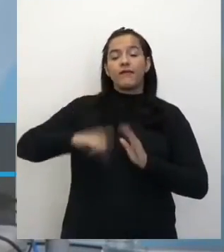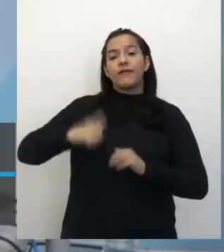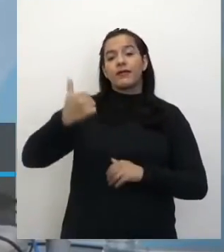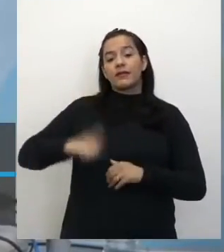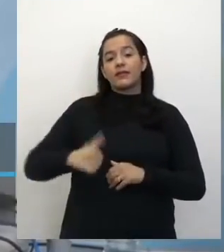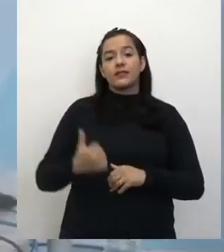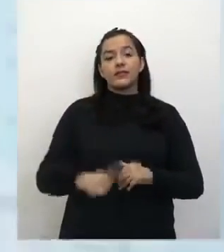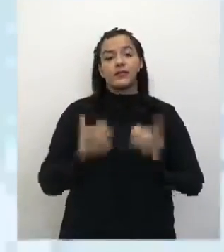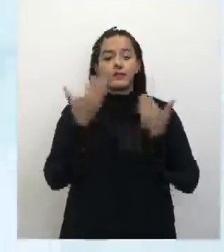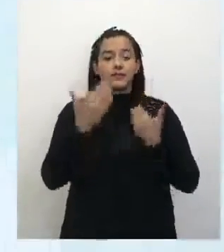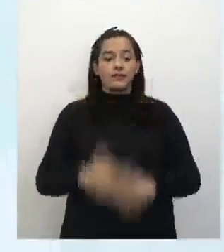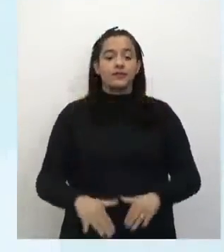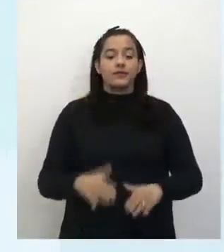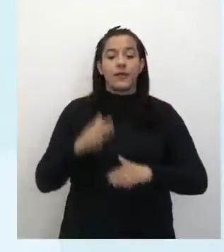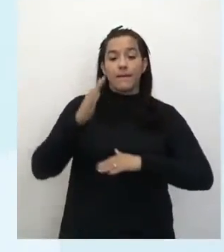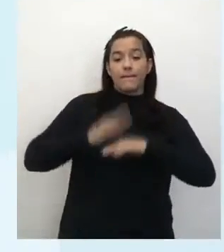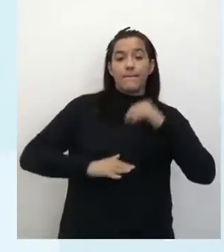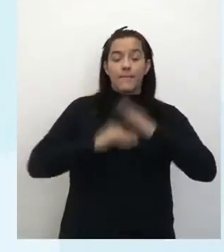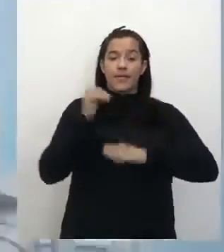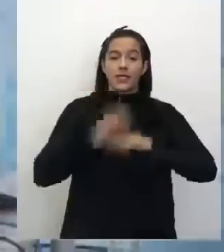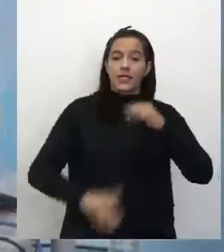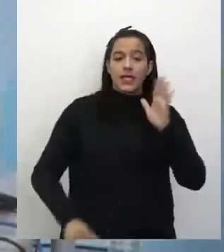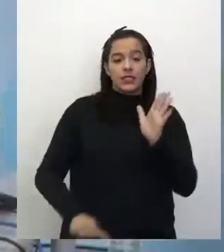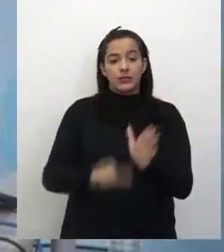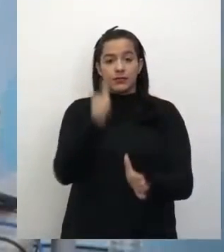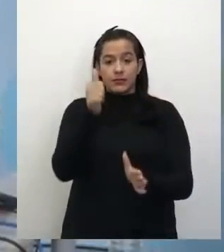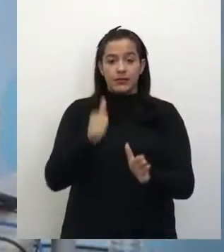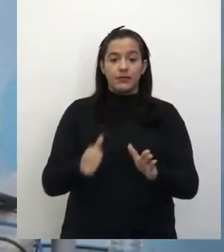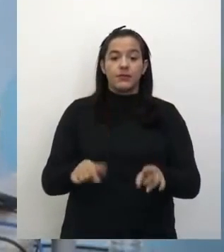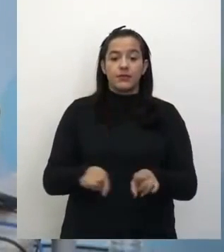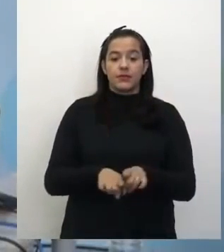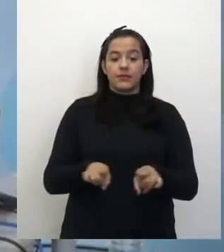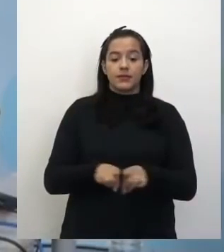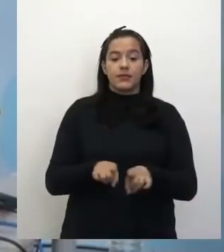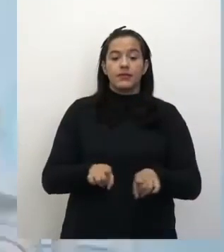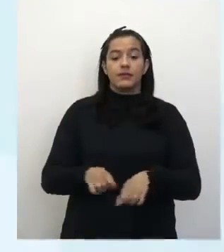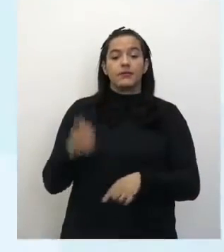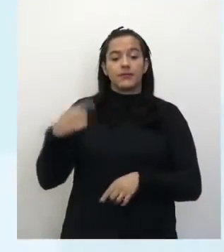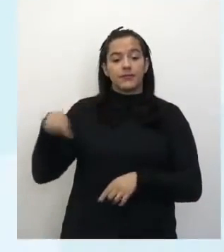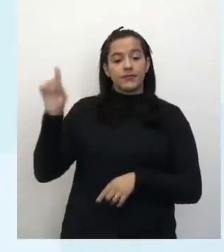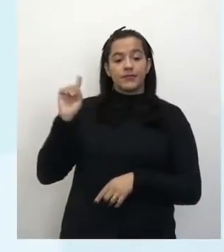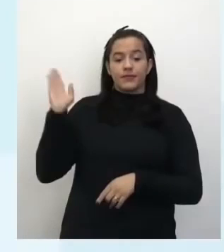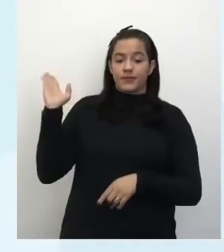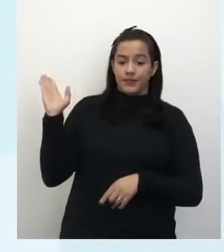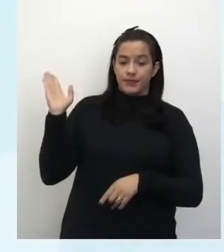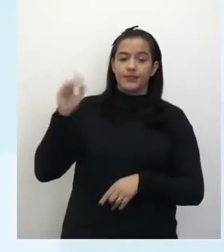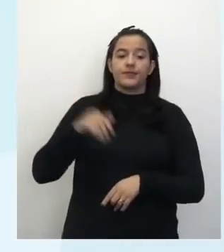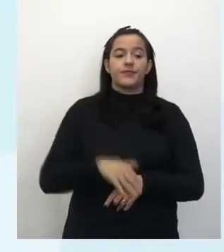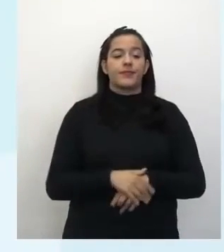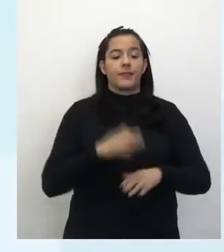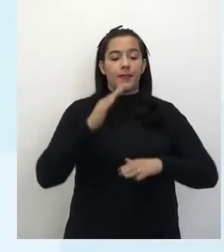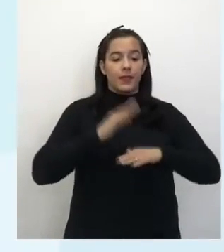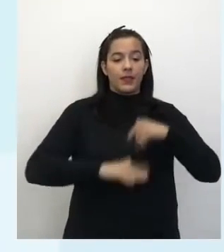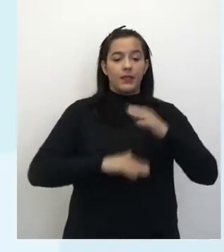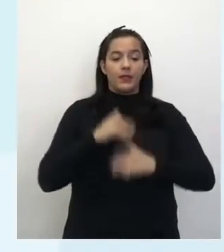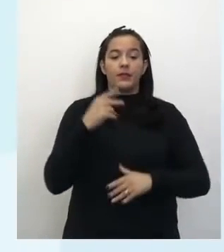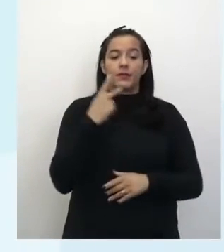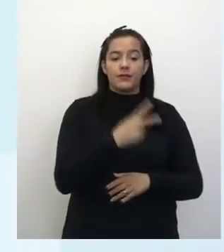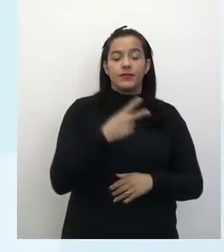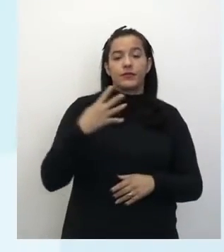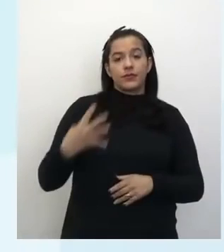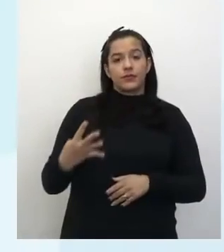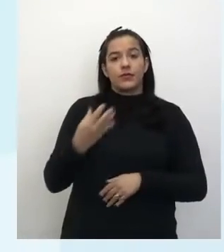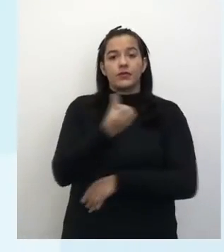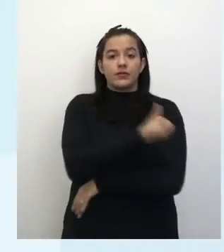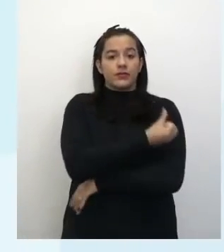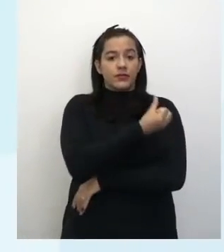né? Habilidade primeiro, né? Ah, habilidade, verdade. Isso, tirar um habilidade. print. Só colocar... Em seguida... Isso, habilidade 24 do sexto ano,